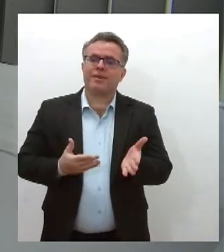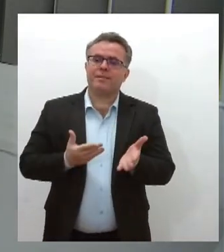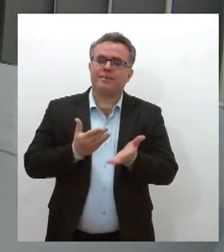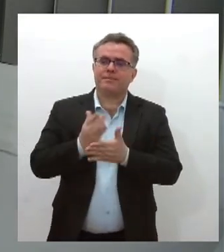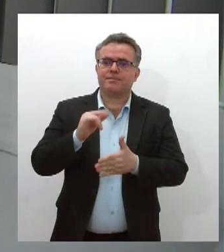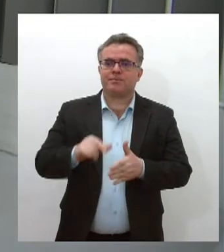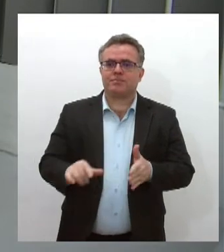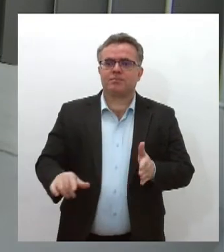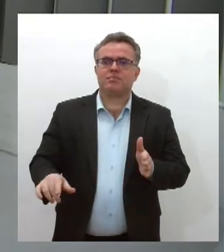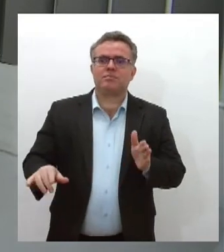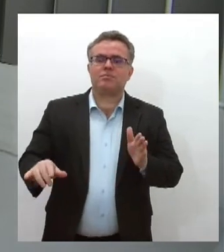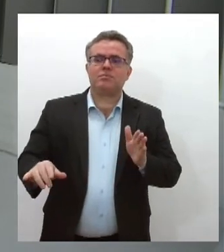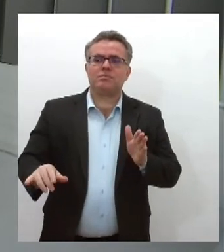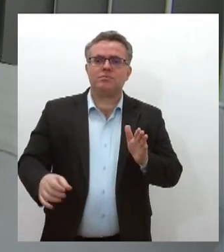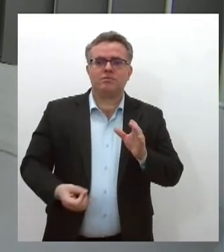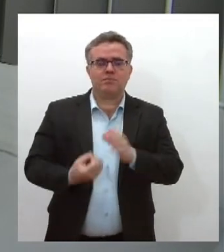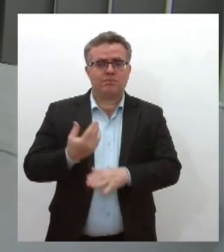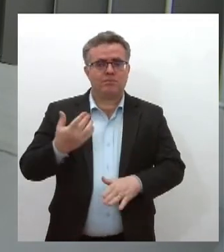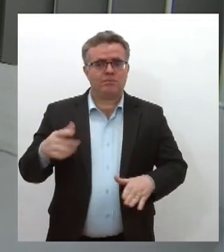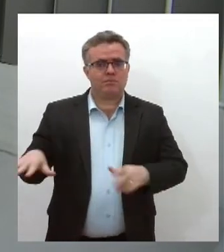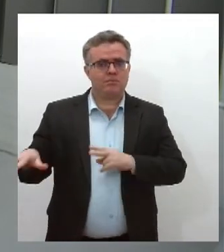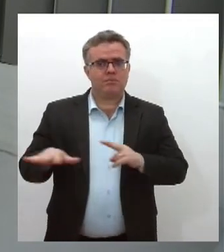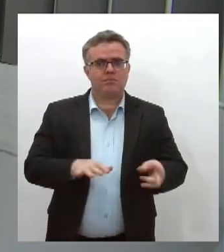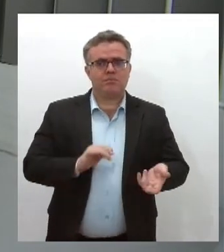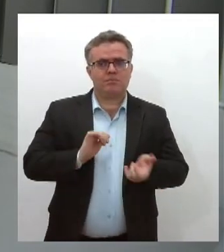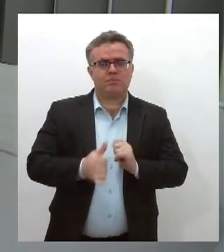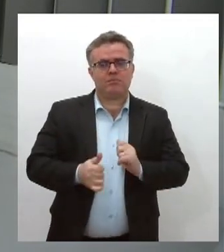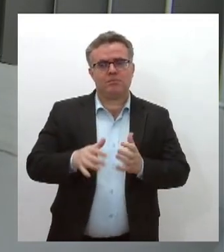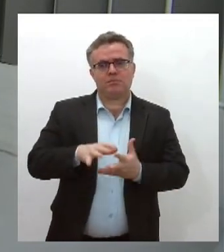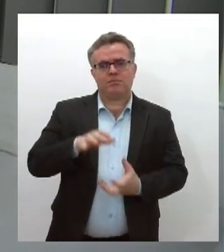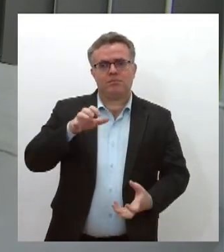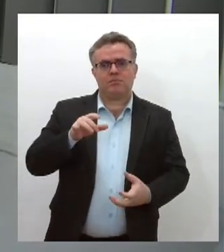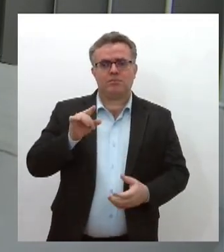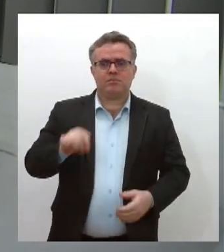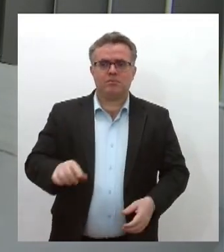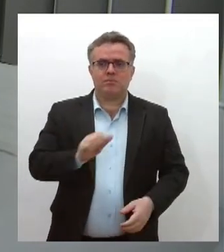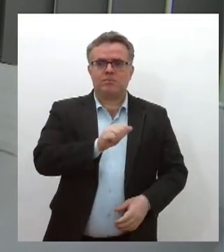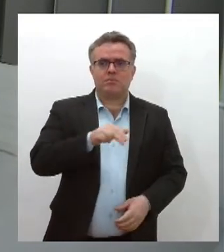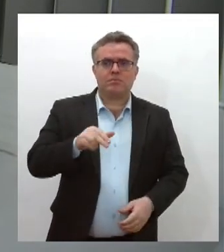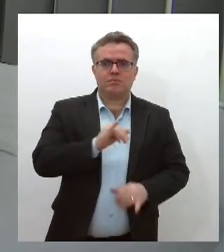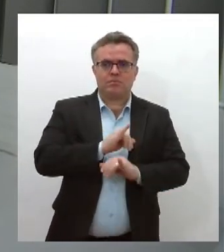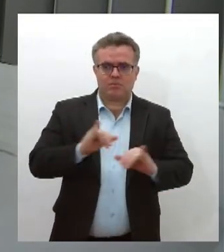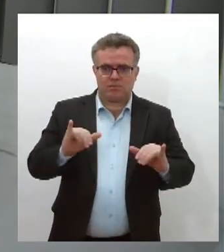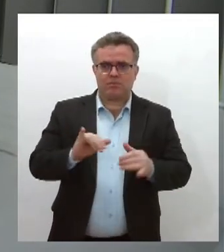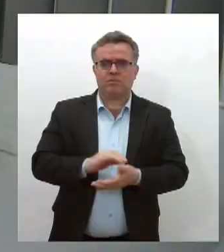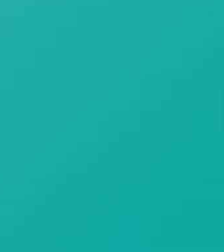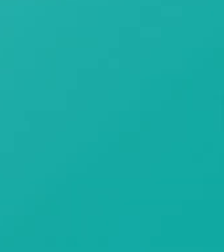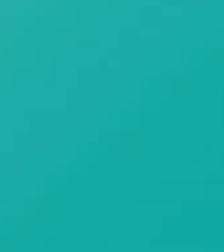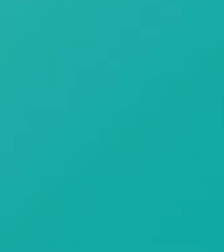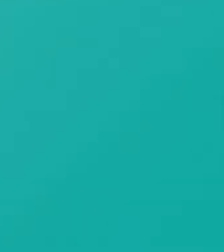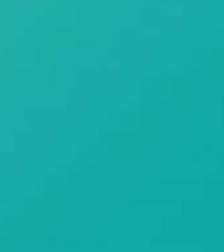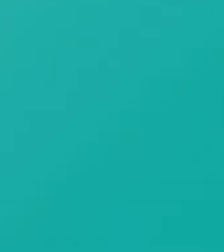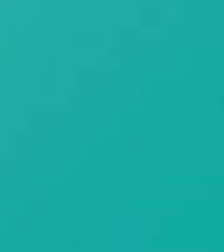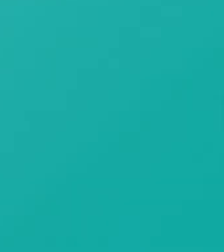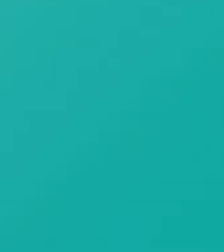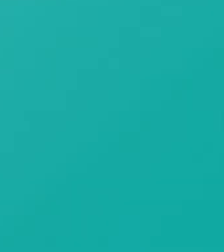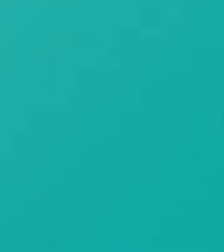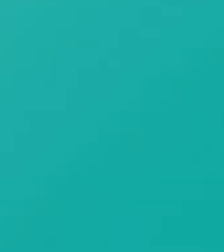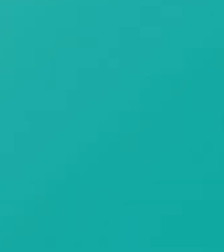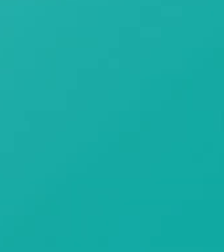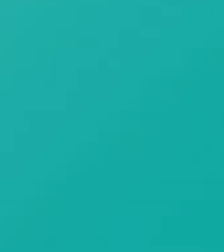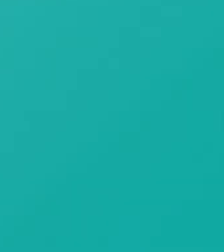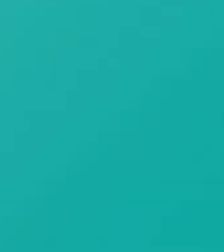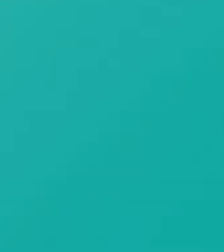Semana Estadual de Esporte para a Pessoa Idosa. Esse é o destaque de hoje da Agência de Notícias Alese.